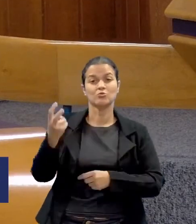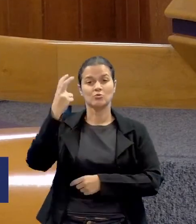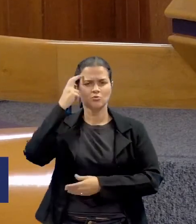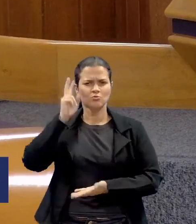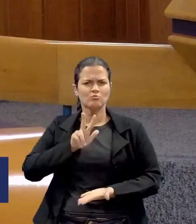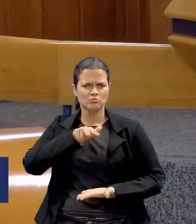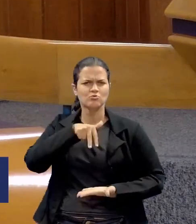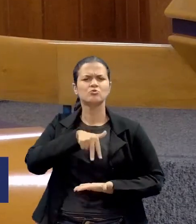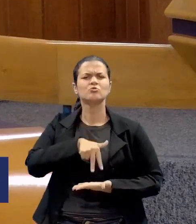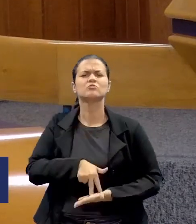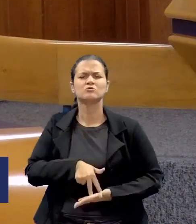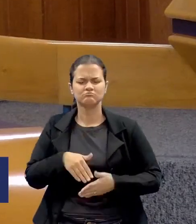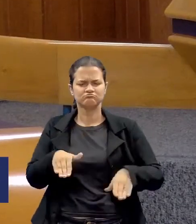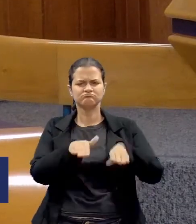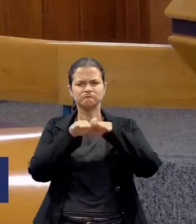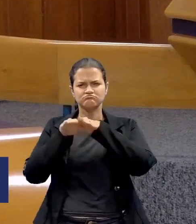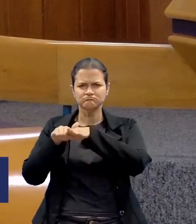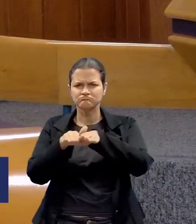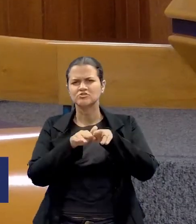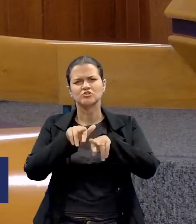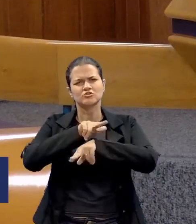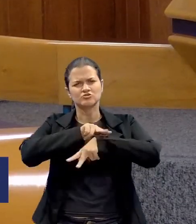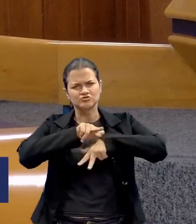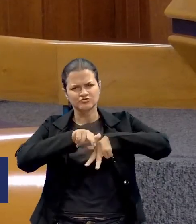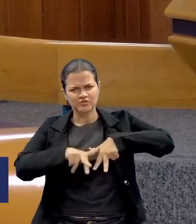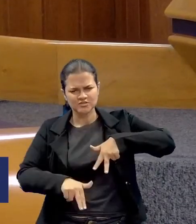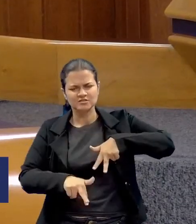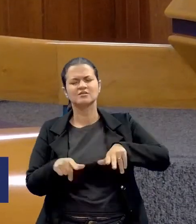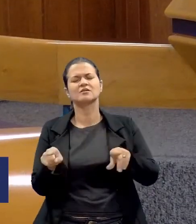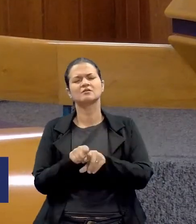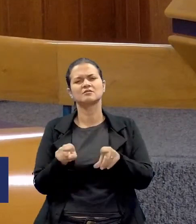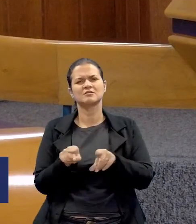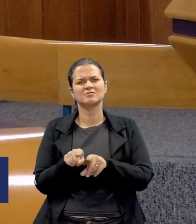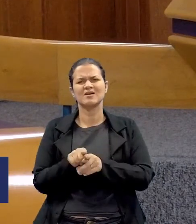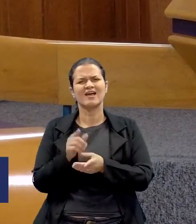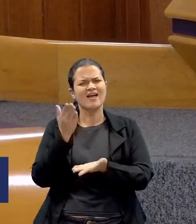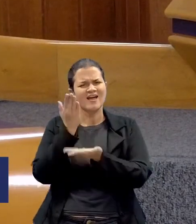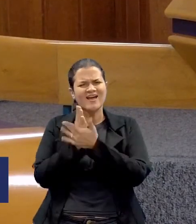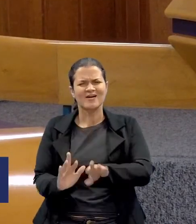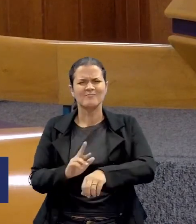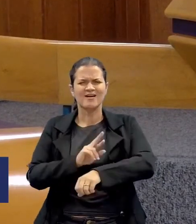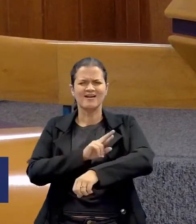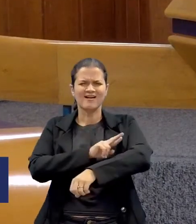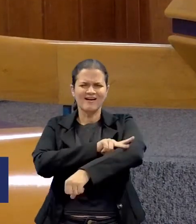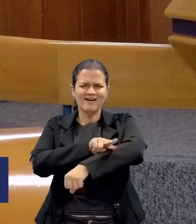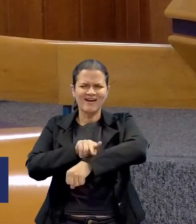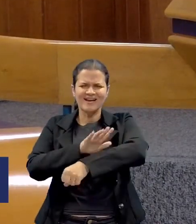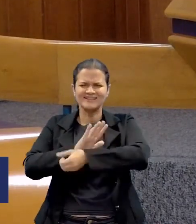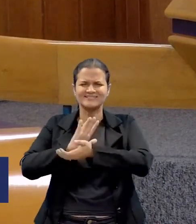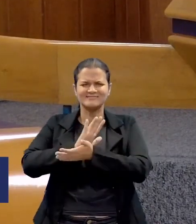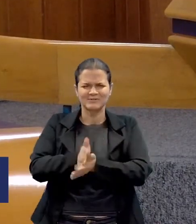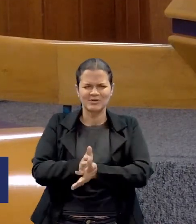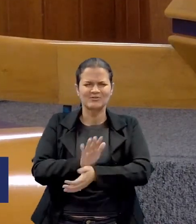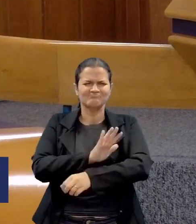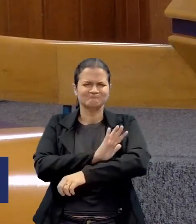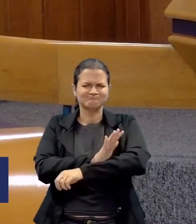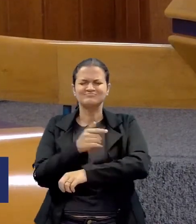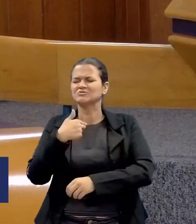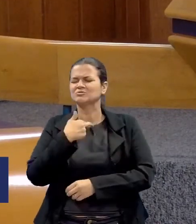protagonismo igualitário das diversidades de gênero, o combate ao racismo, fomentar os direitos da